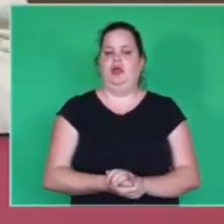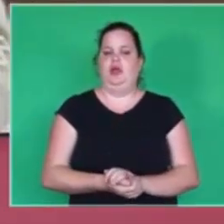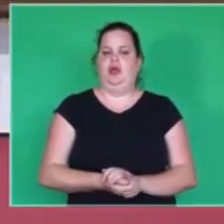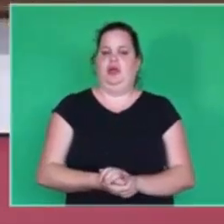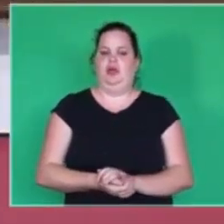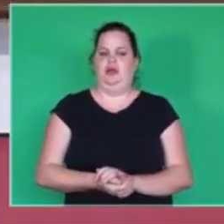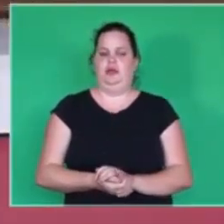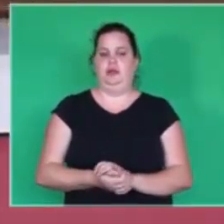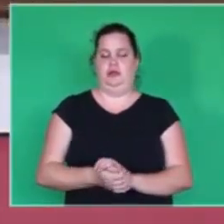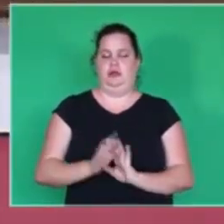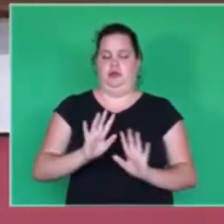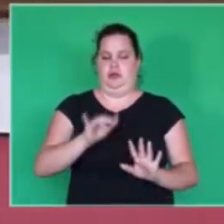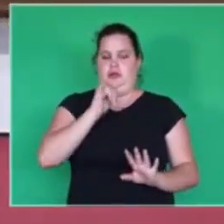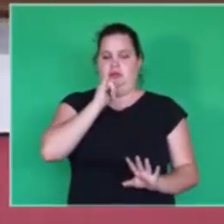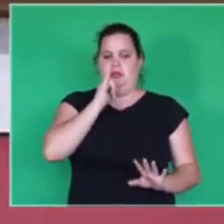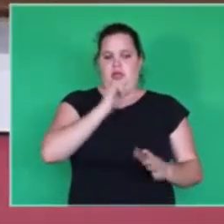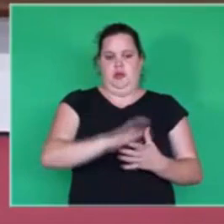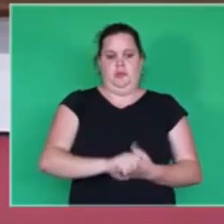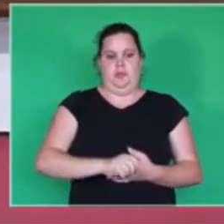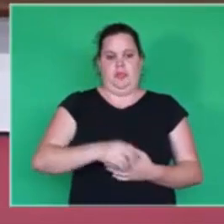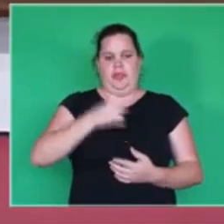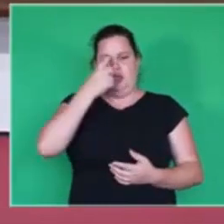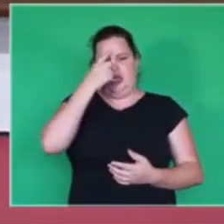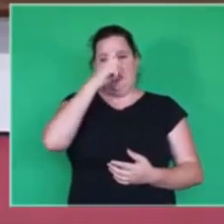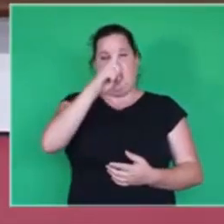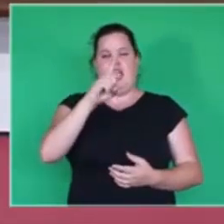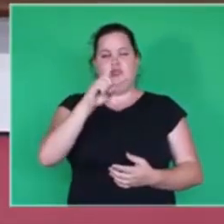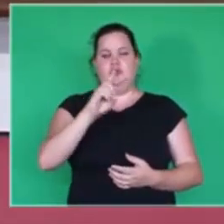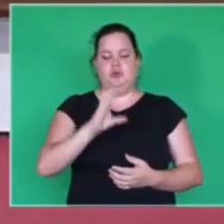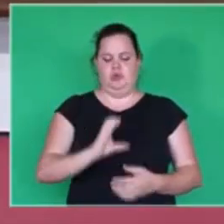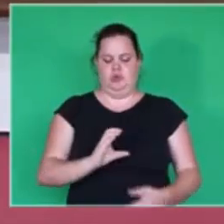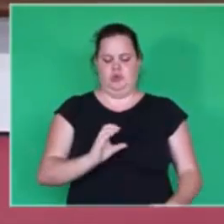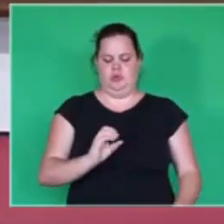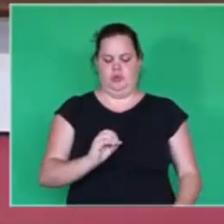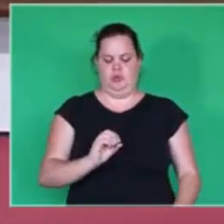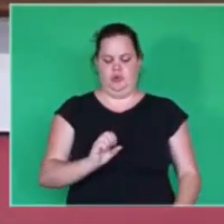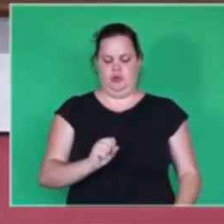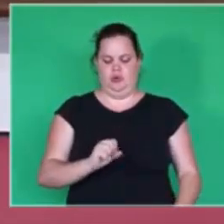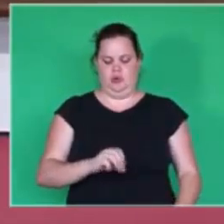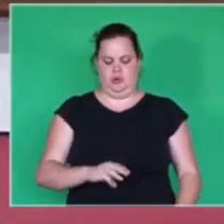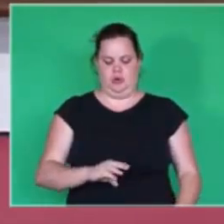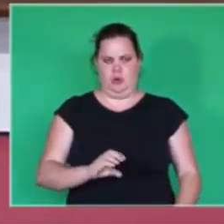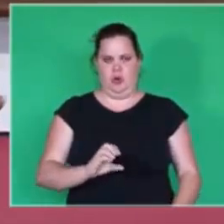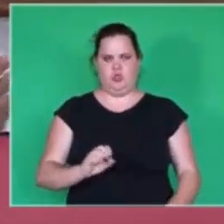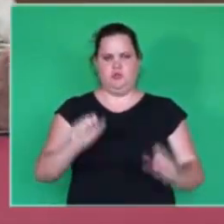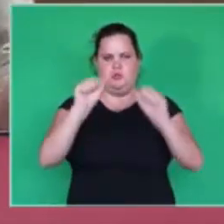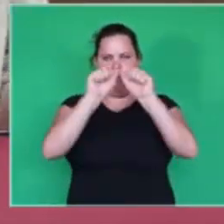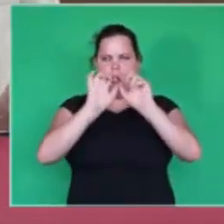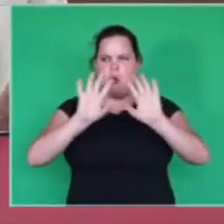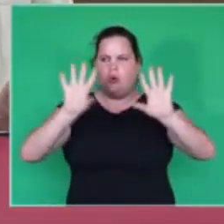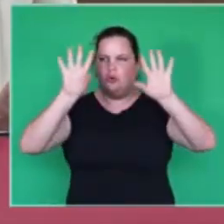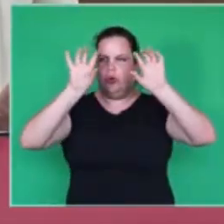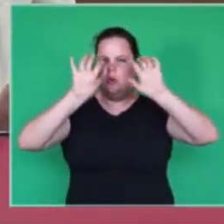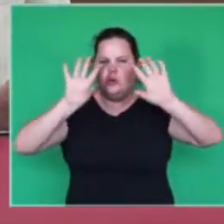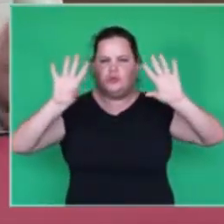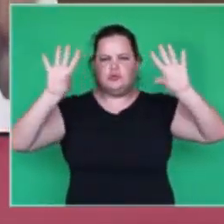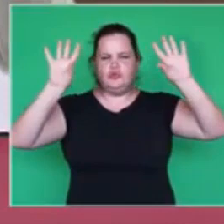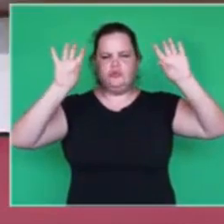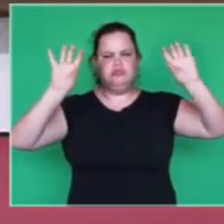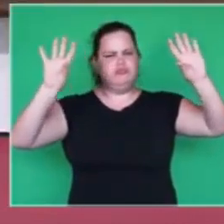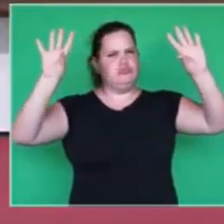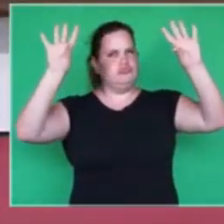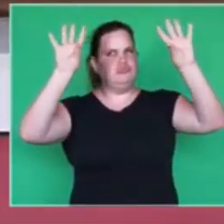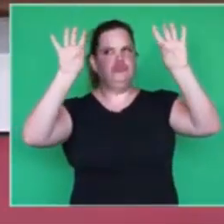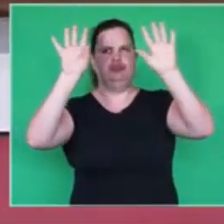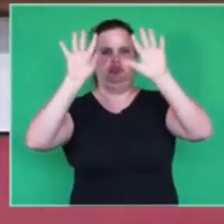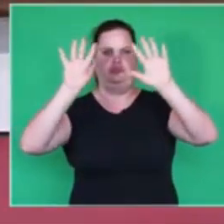a ideia, a filosofia do cosmos. Então foi um grande projeto chamado cosmológica. Então